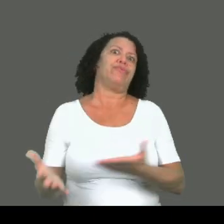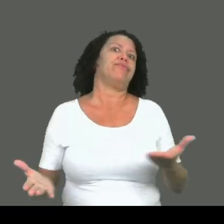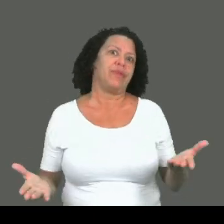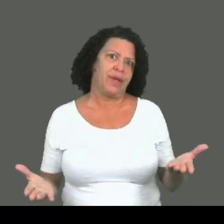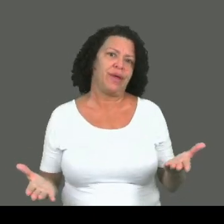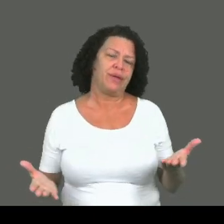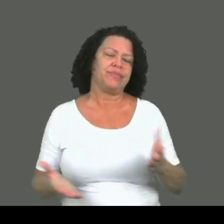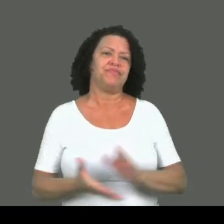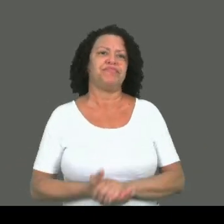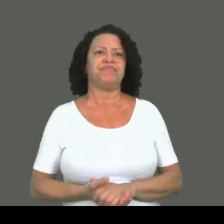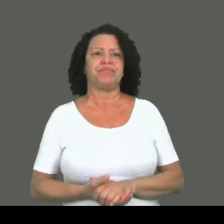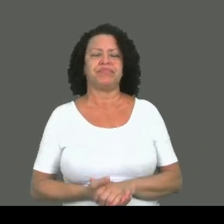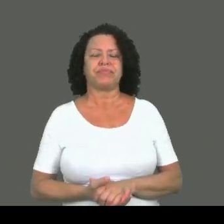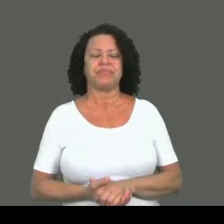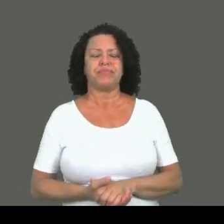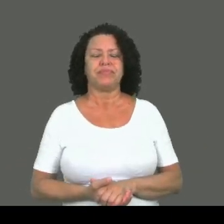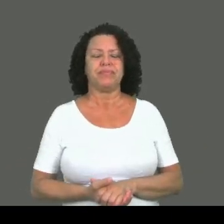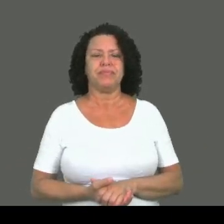tá?